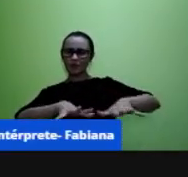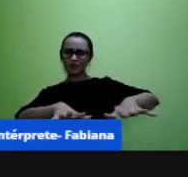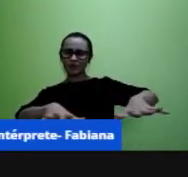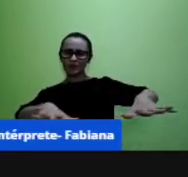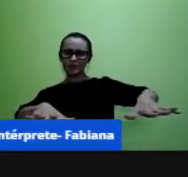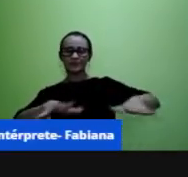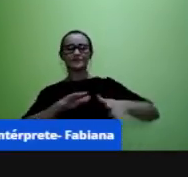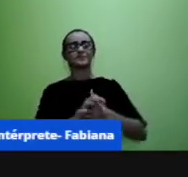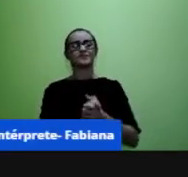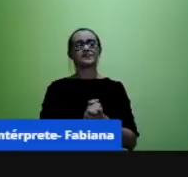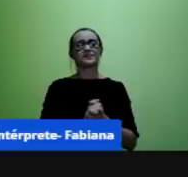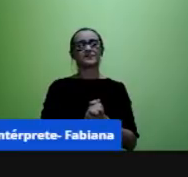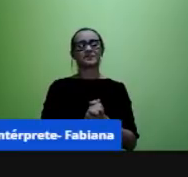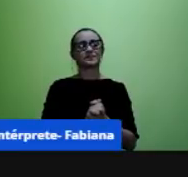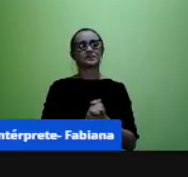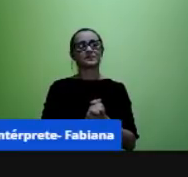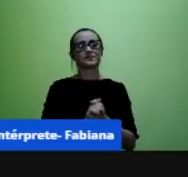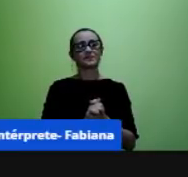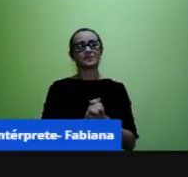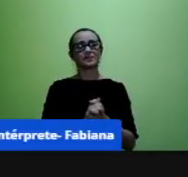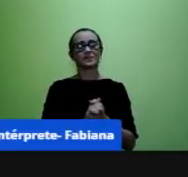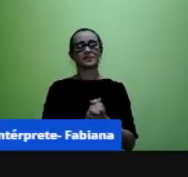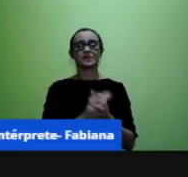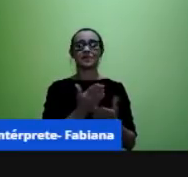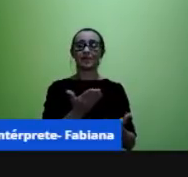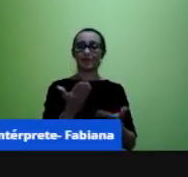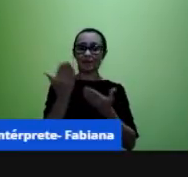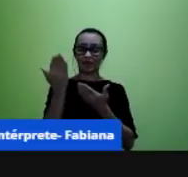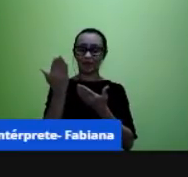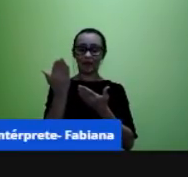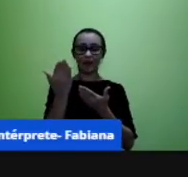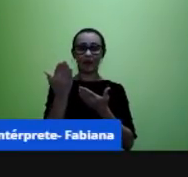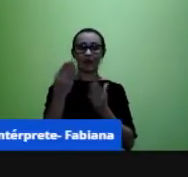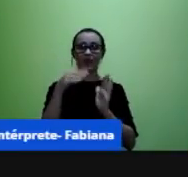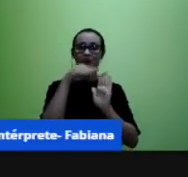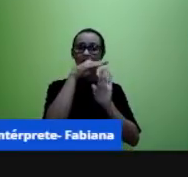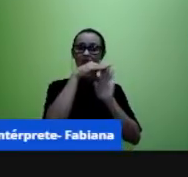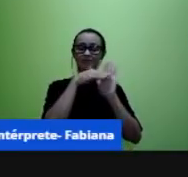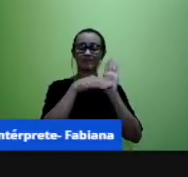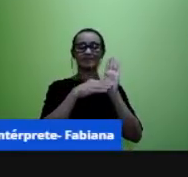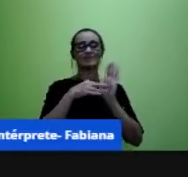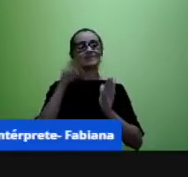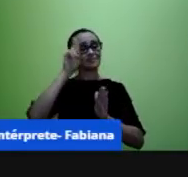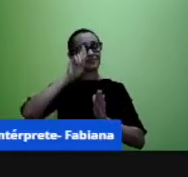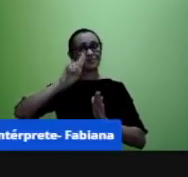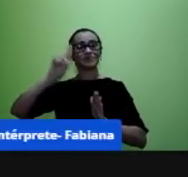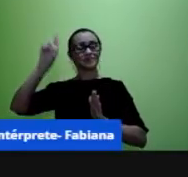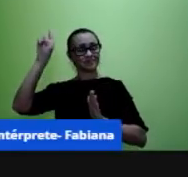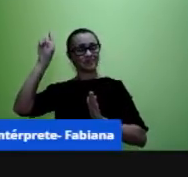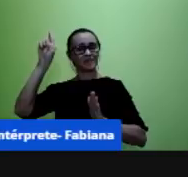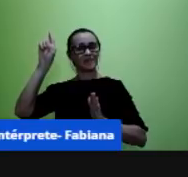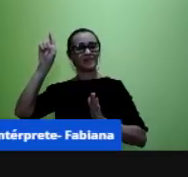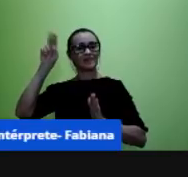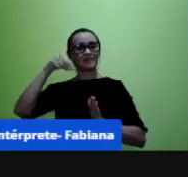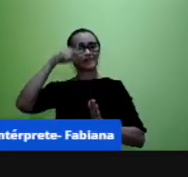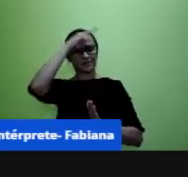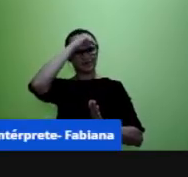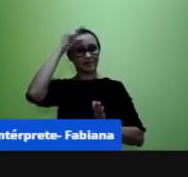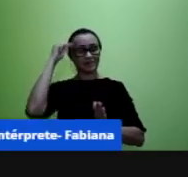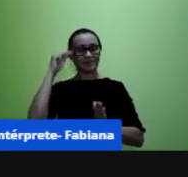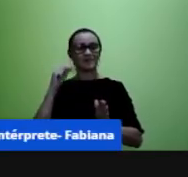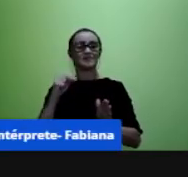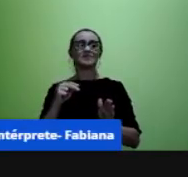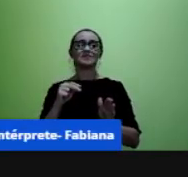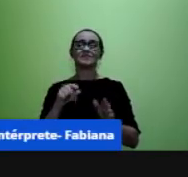No próximo slide, nós apresentamos, então, as nossas chefias do município e também da